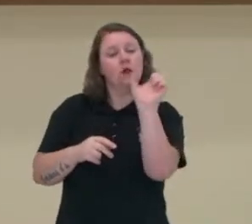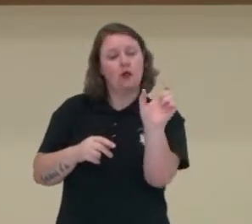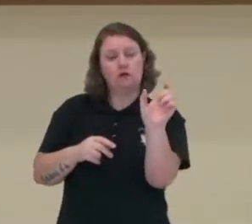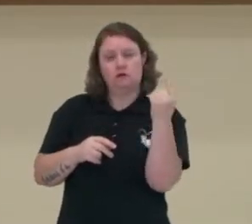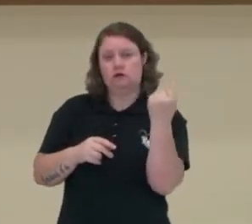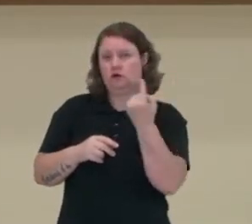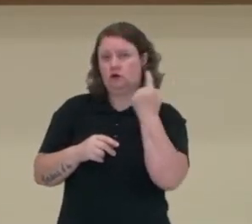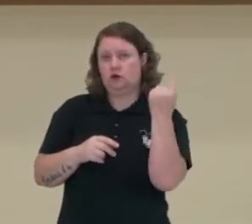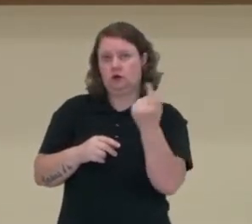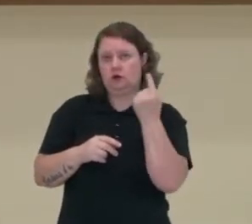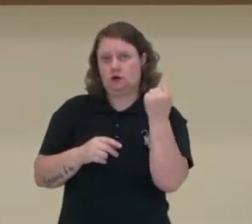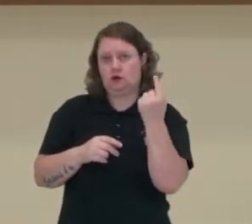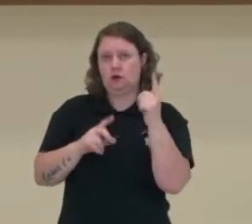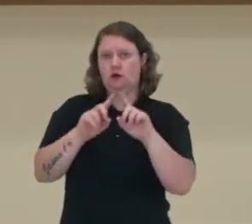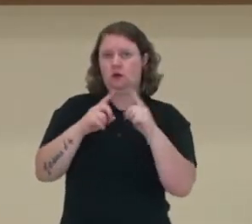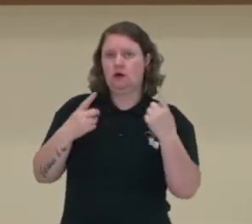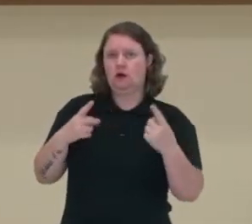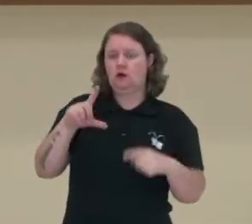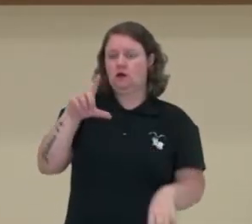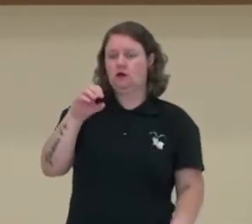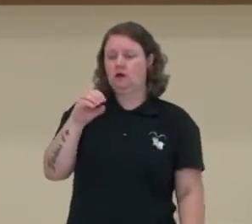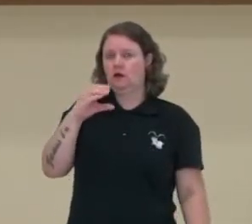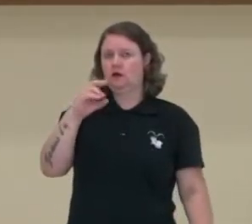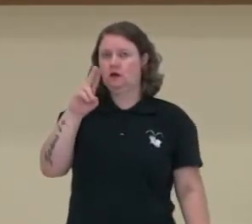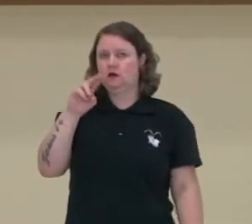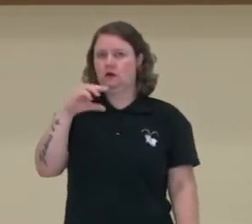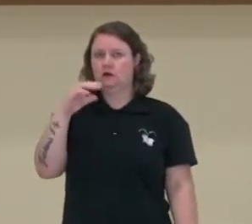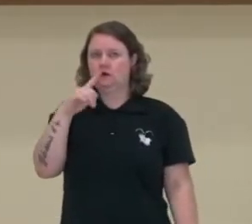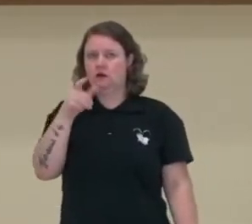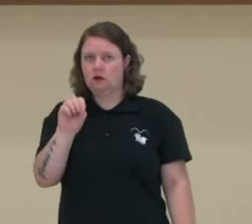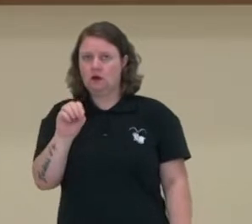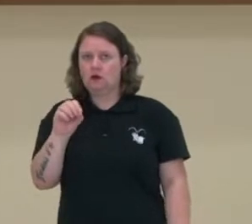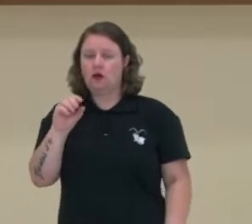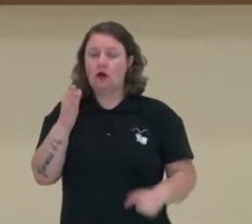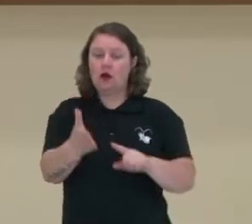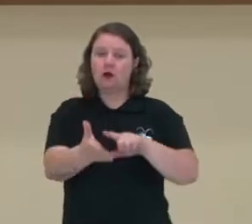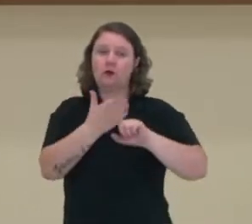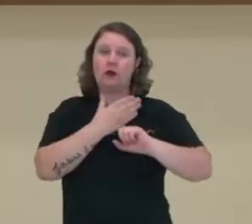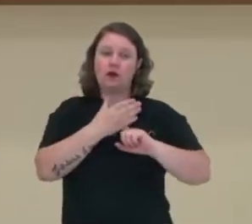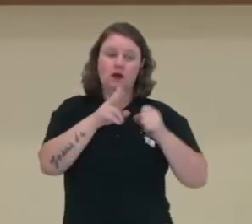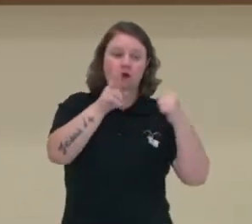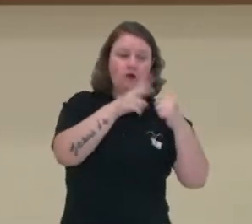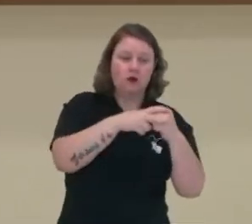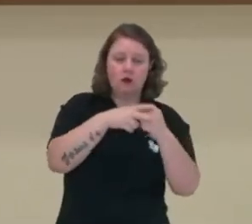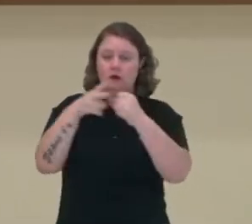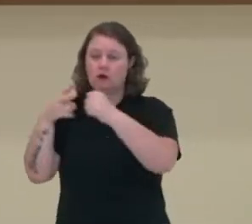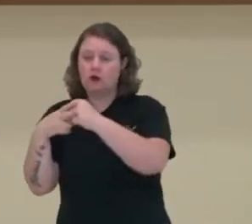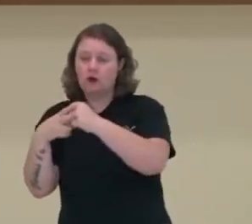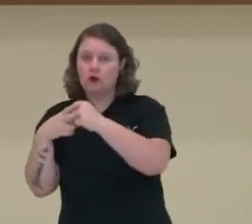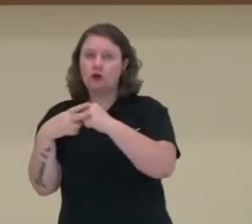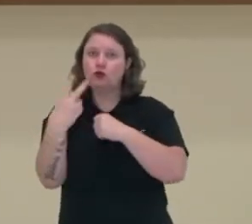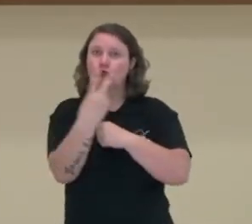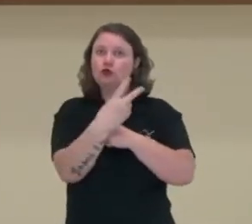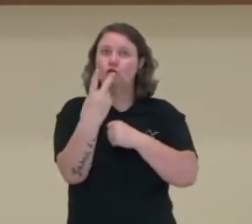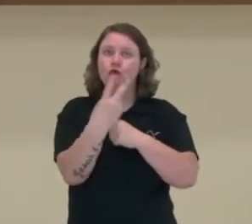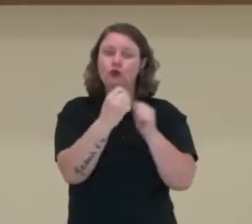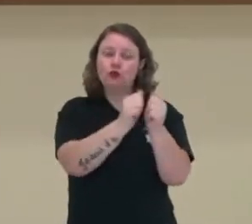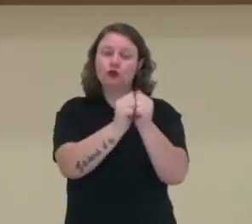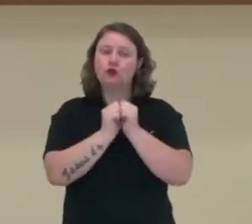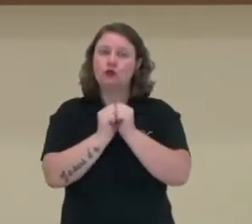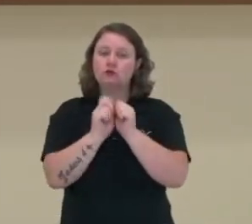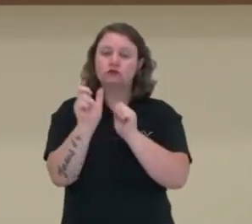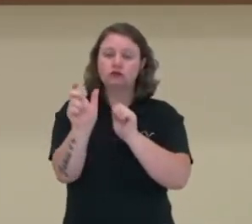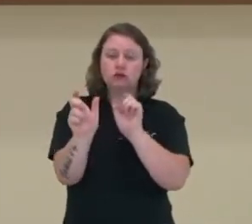dentro da frase. E a locução verbal é quando eu tenho dois verbos, um ao lado do outro, fazendo